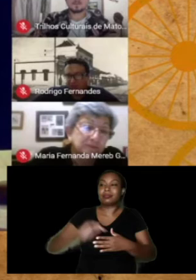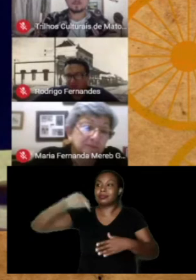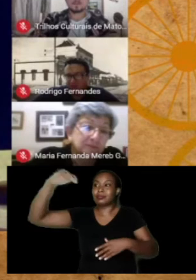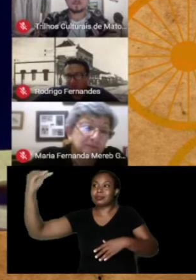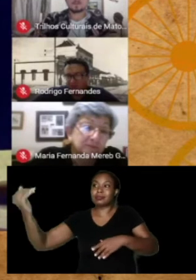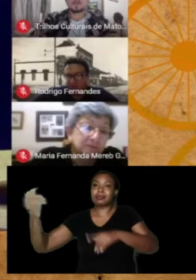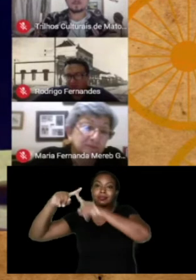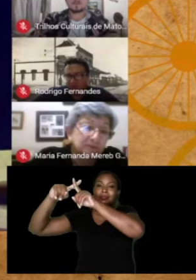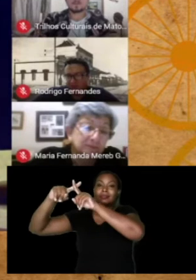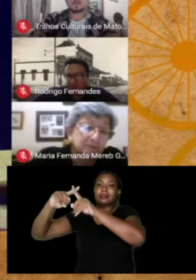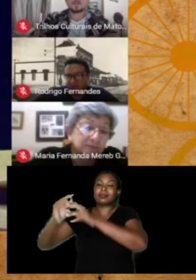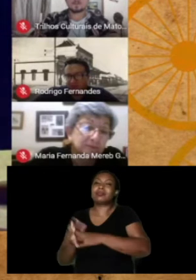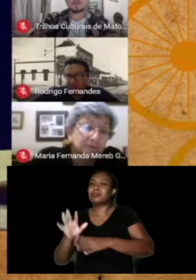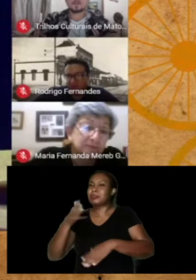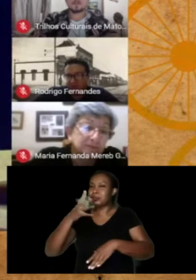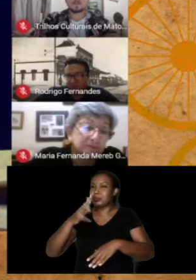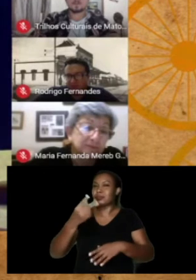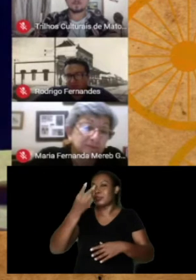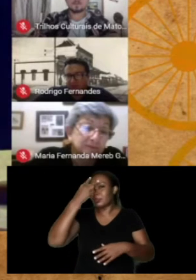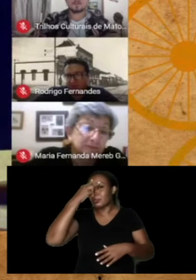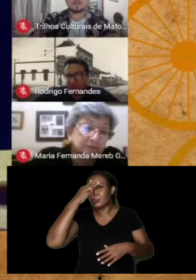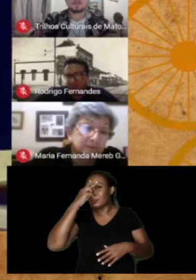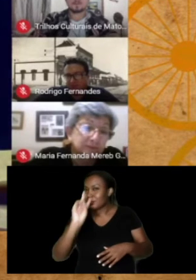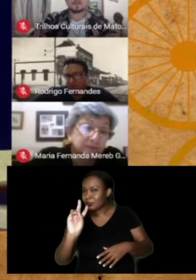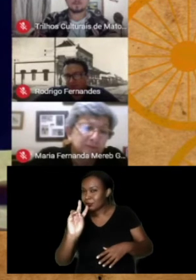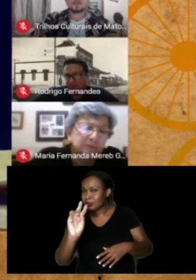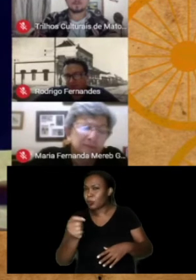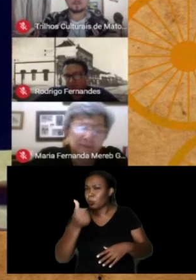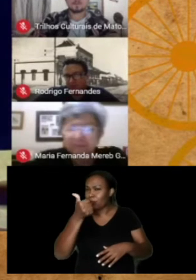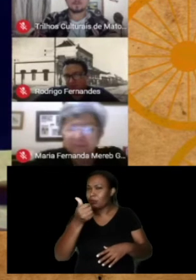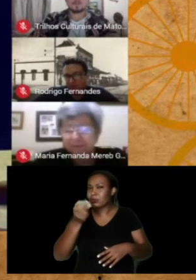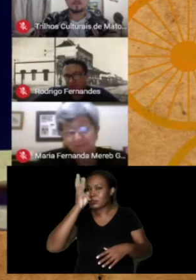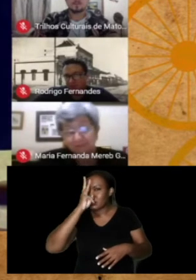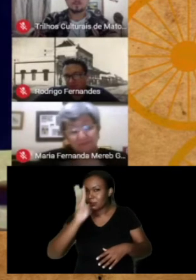2 dias e quase 3.